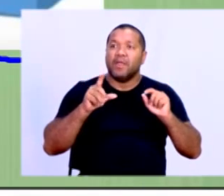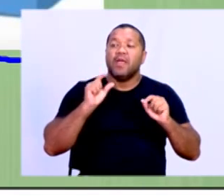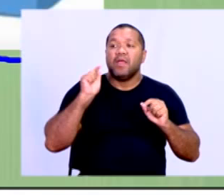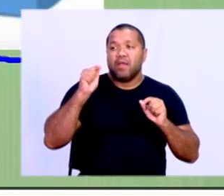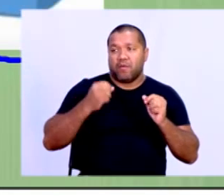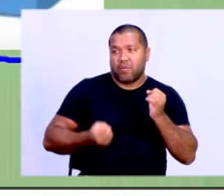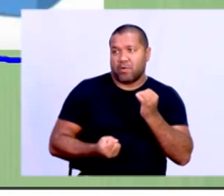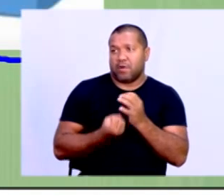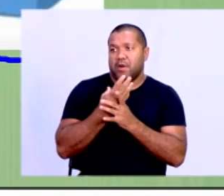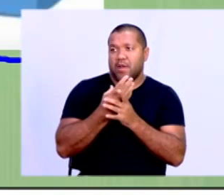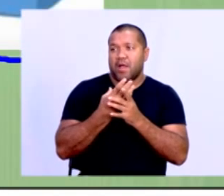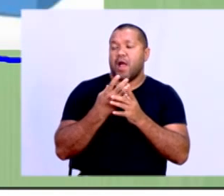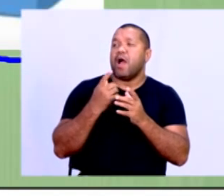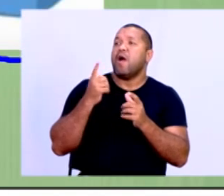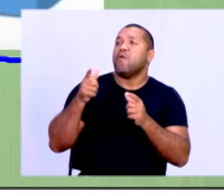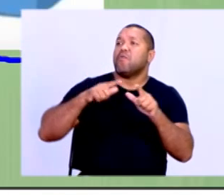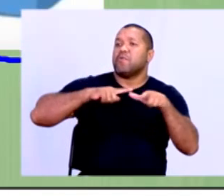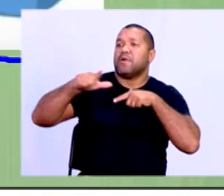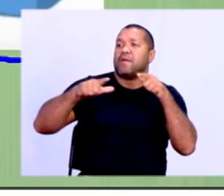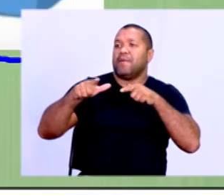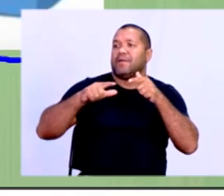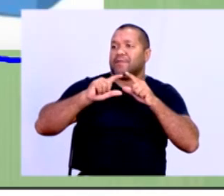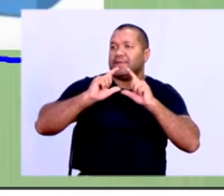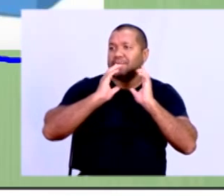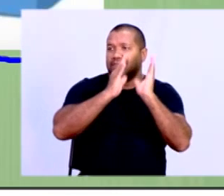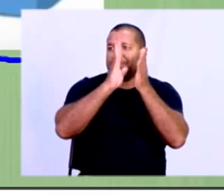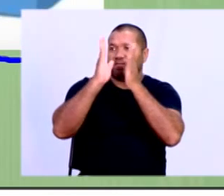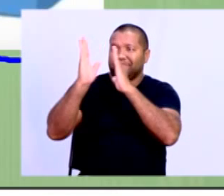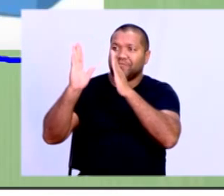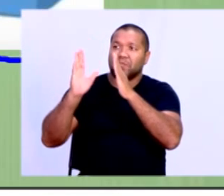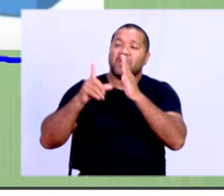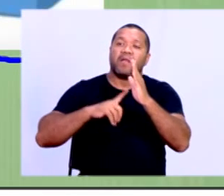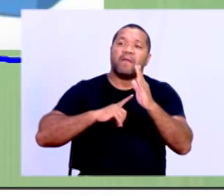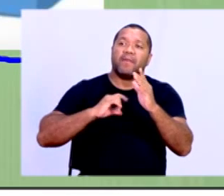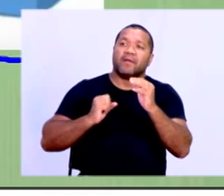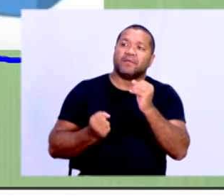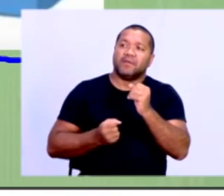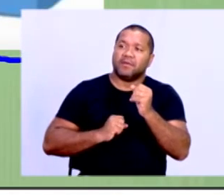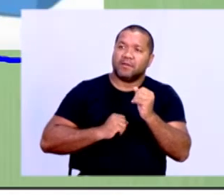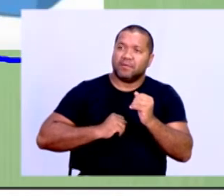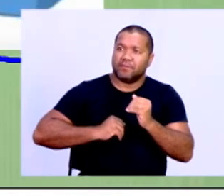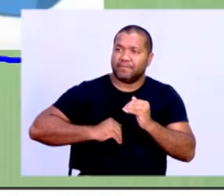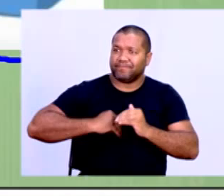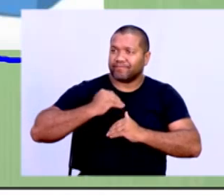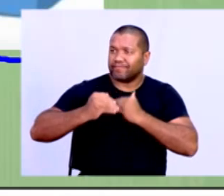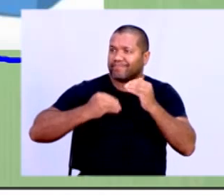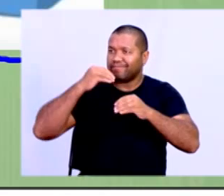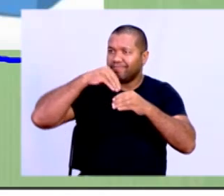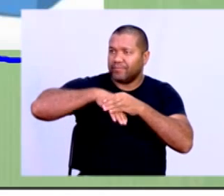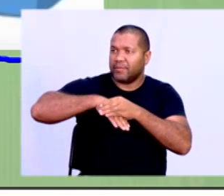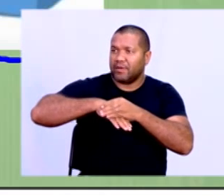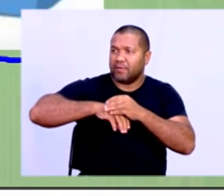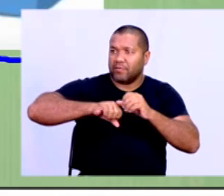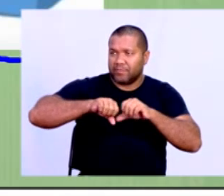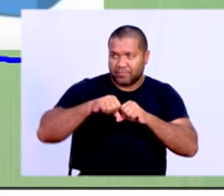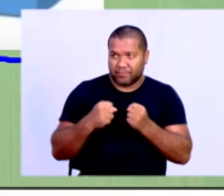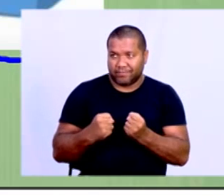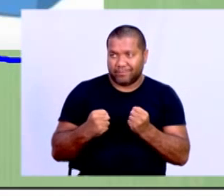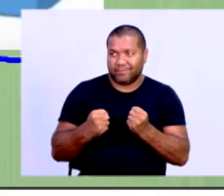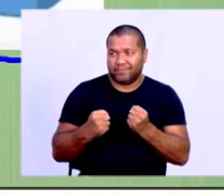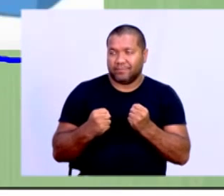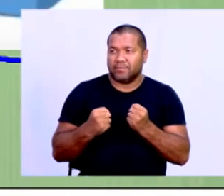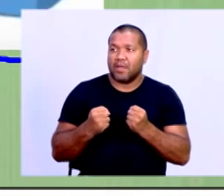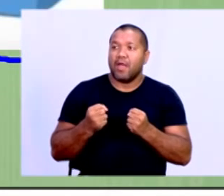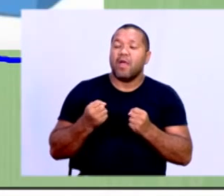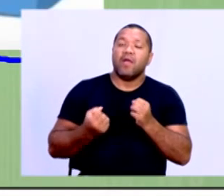vou criar as funcionalidades dessa minha biblioteca para que ela seja desenvolvida dentro do sistema.